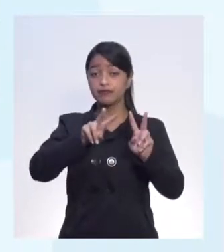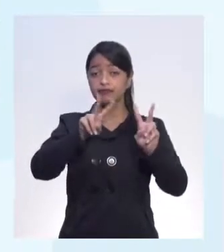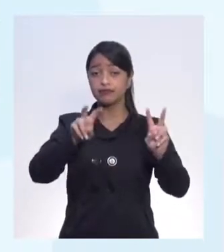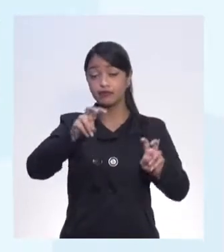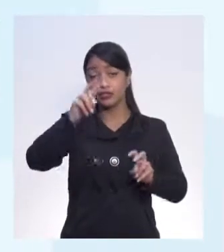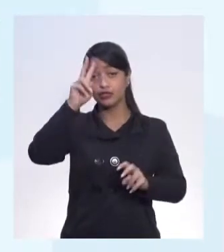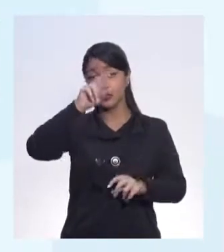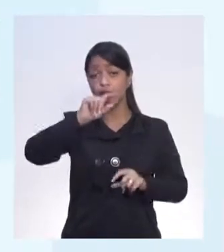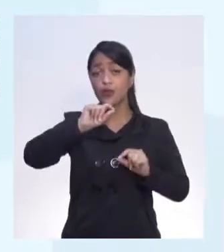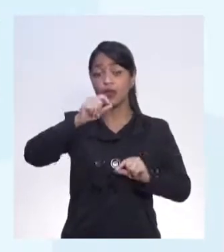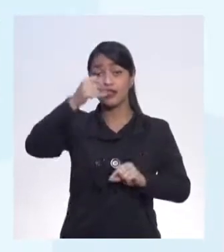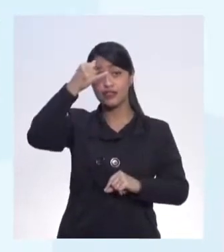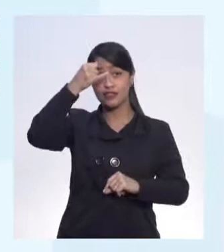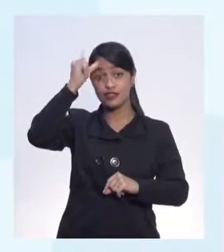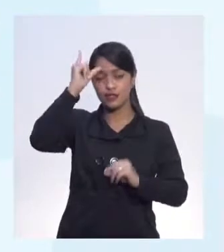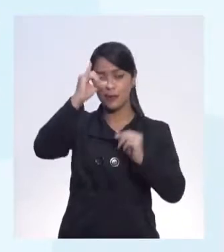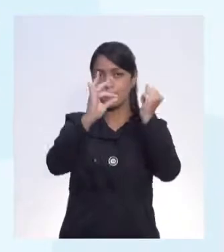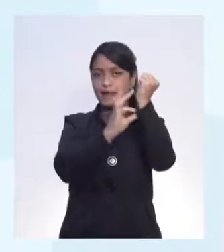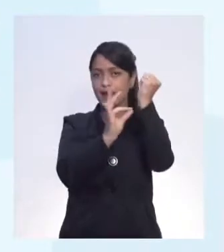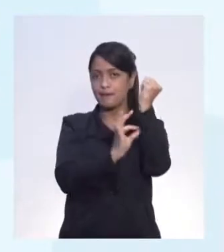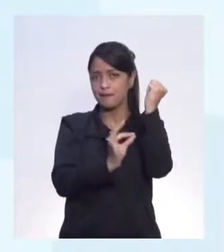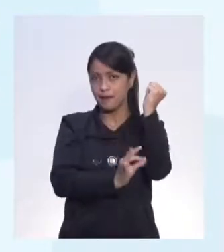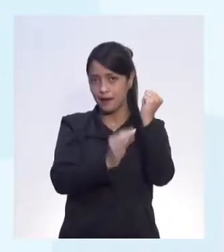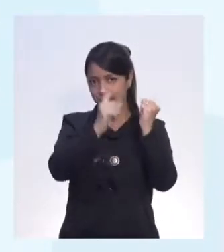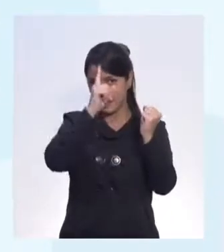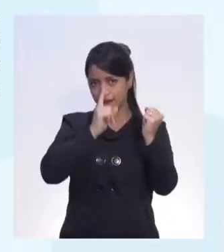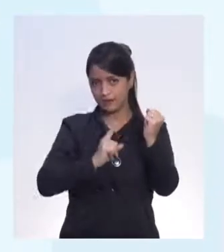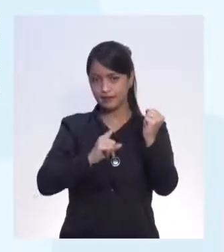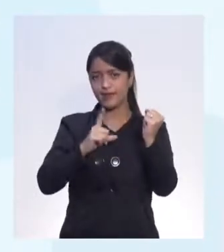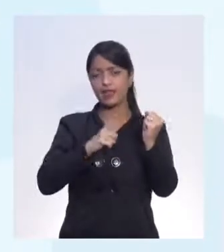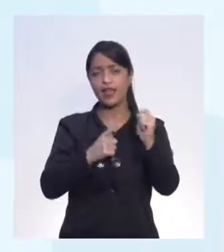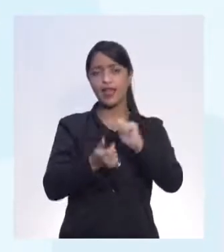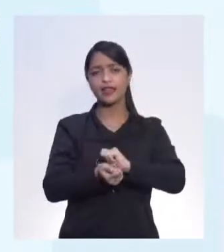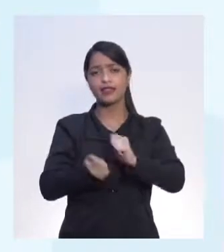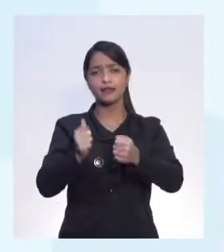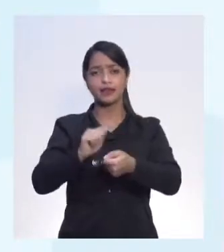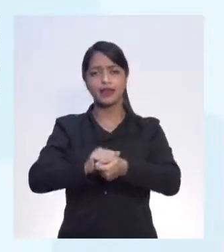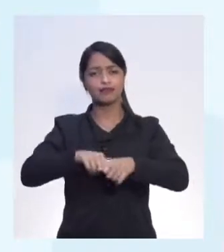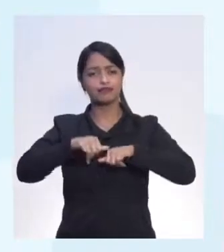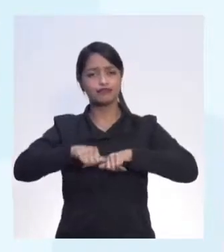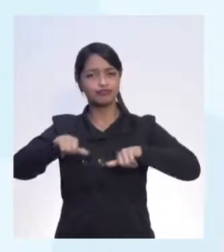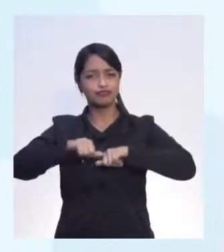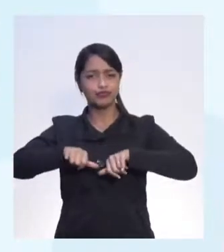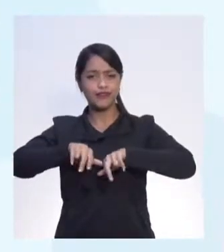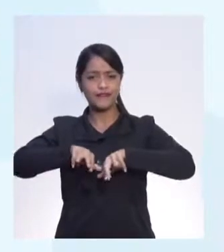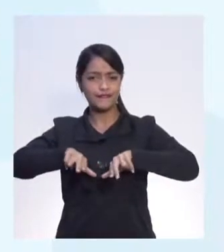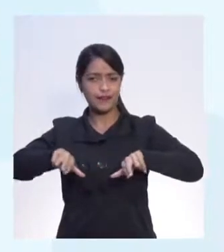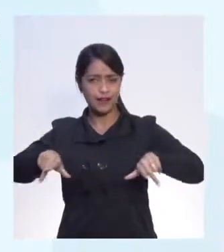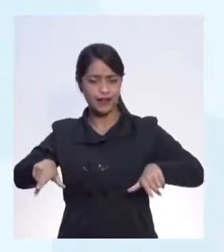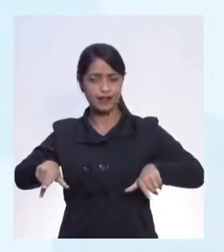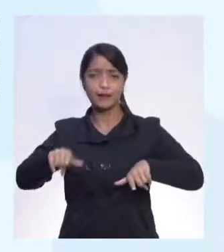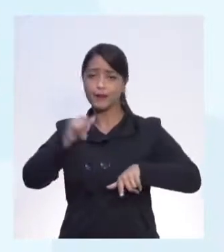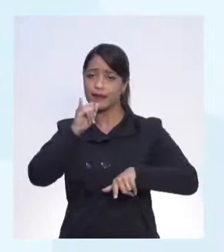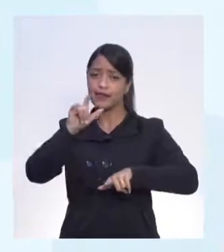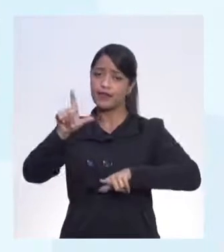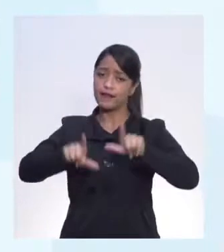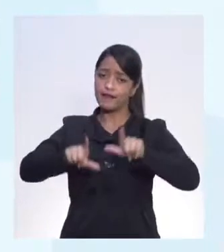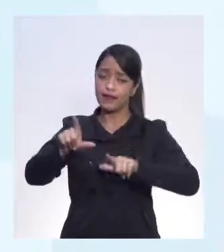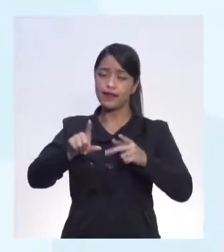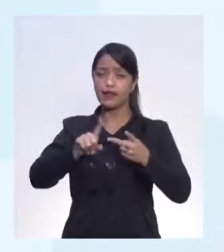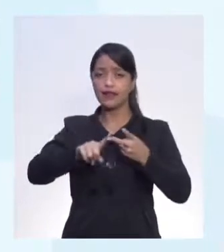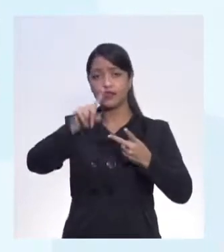e Tudo Junto, foram adaptadas para várias mídias e formatos, como séries para a televisão, histórias em